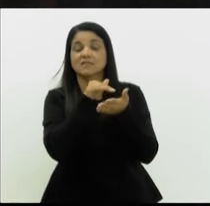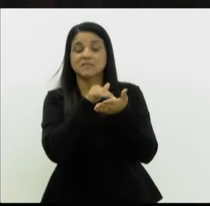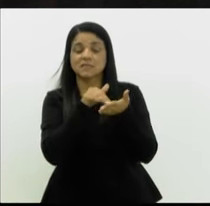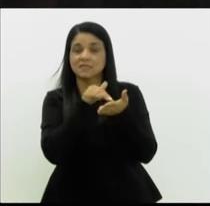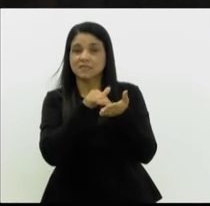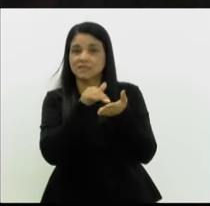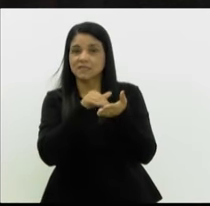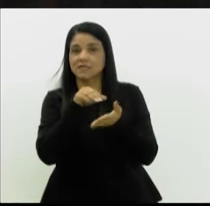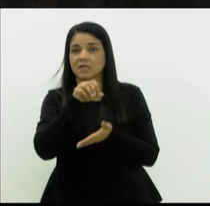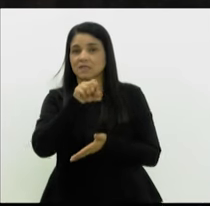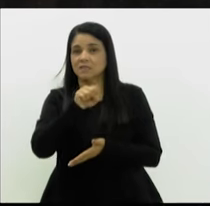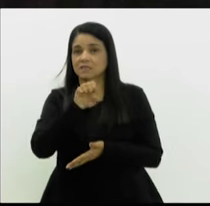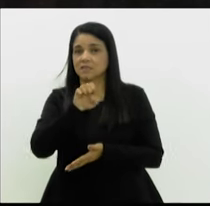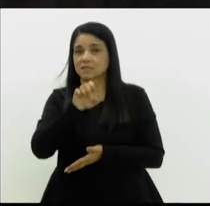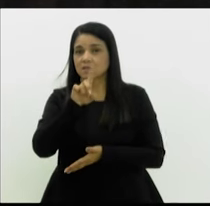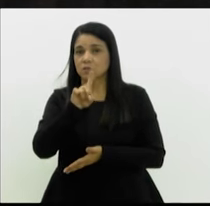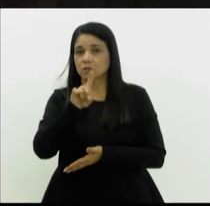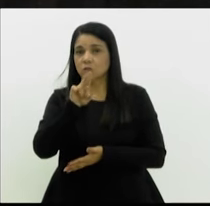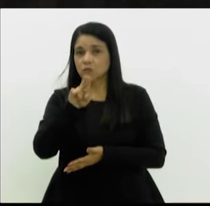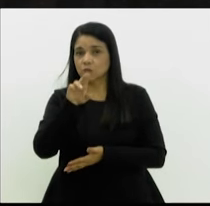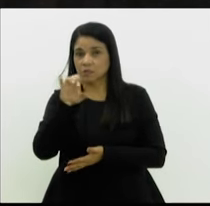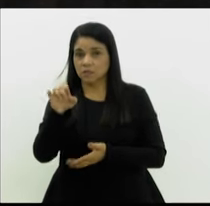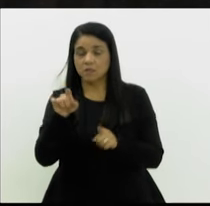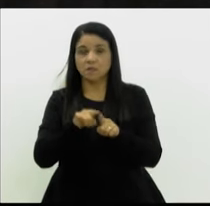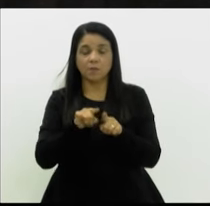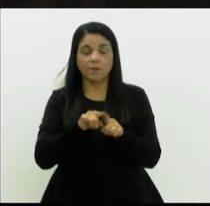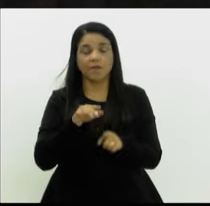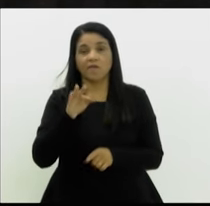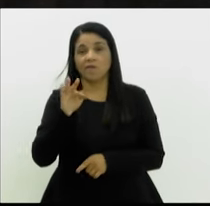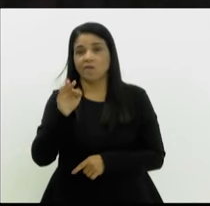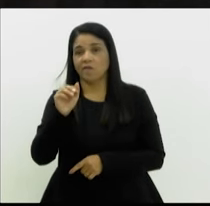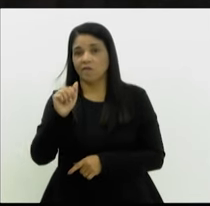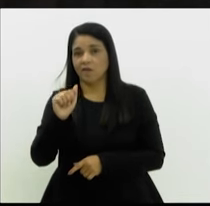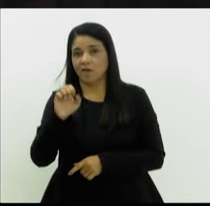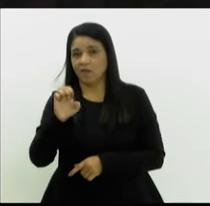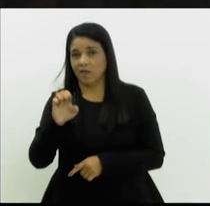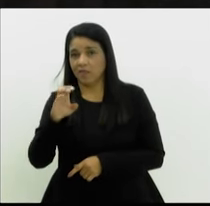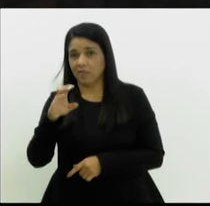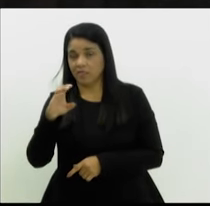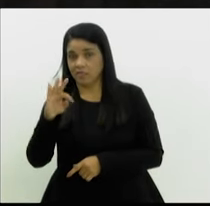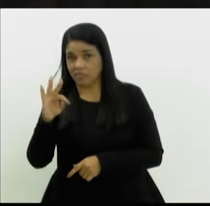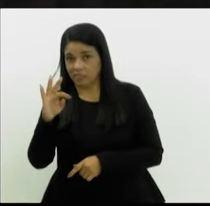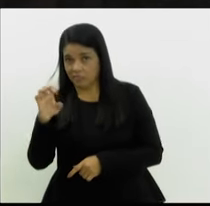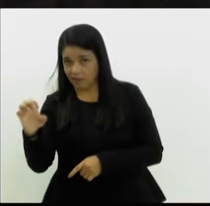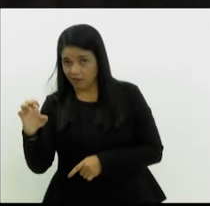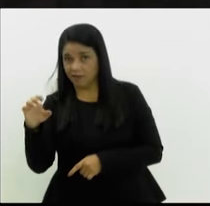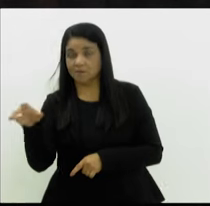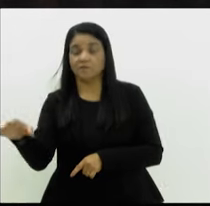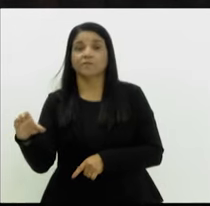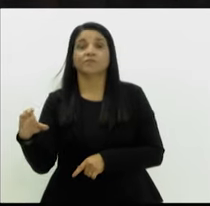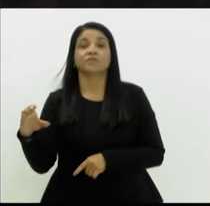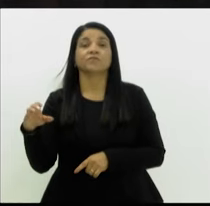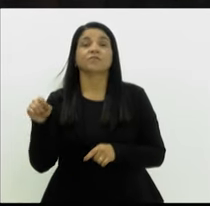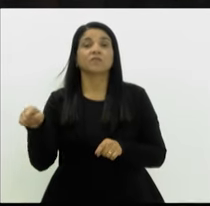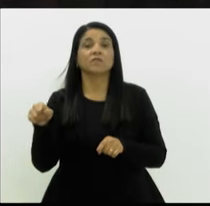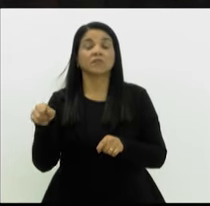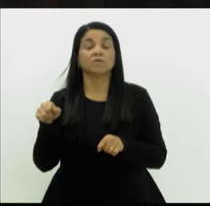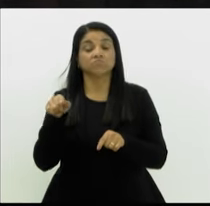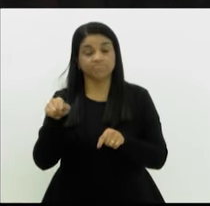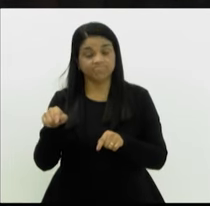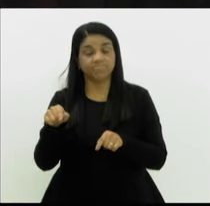de Educação e da FAETEC, porque o exercício do magistério está